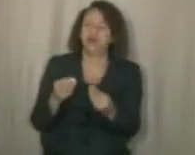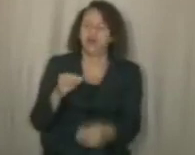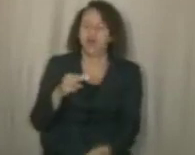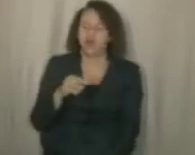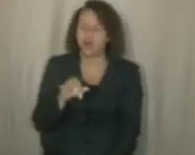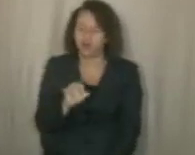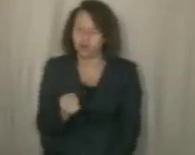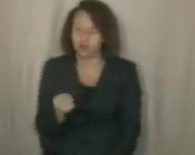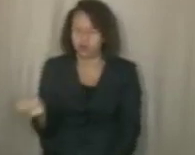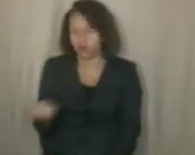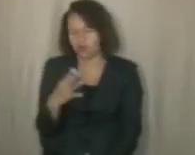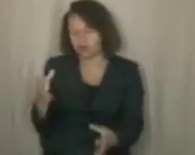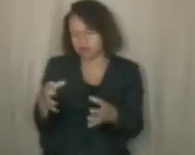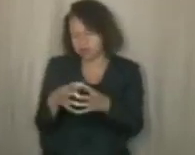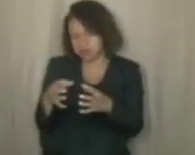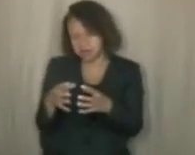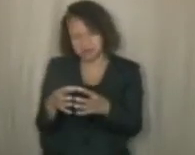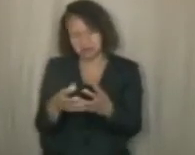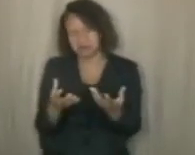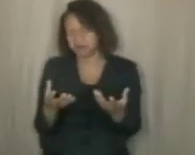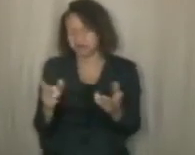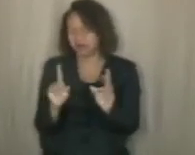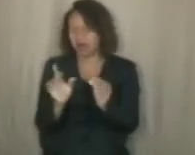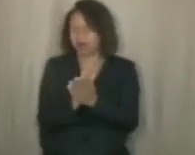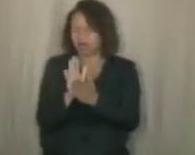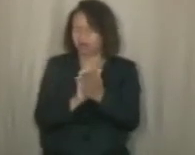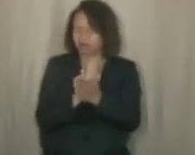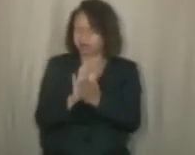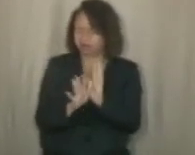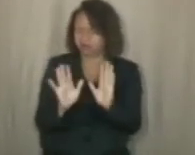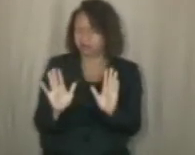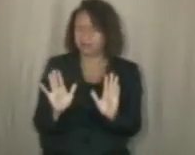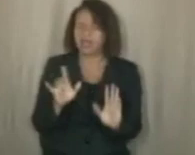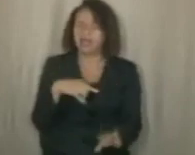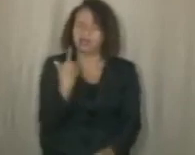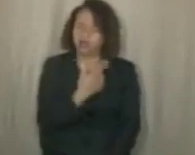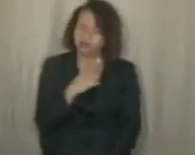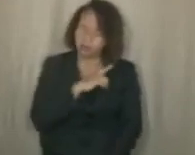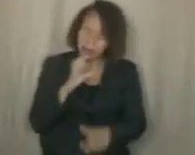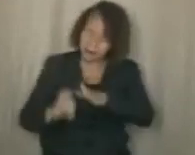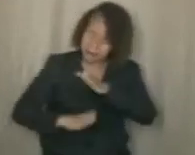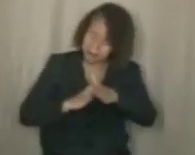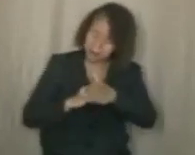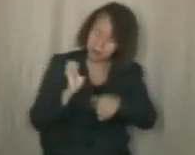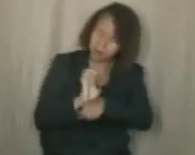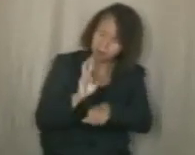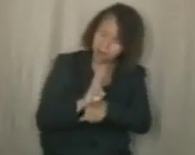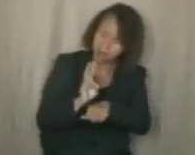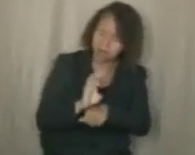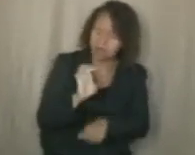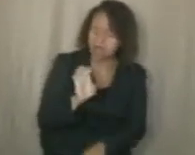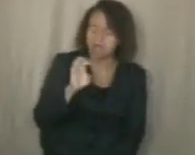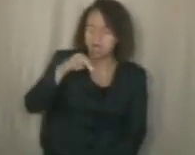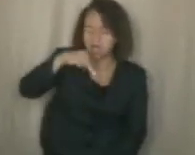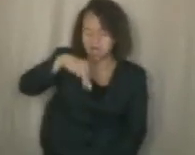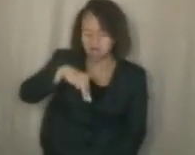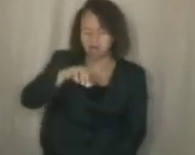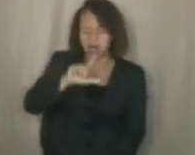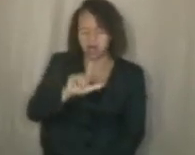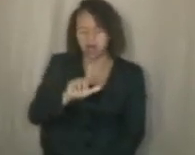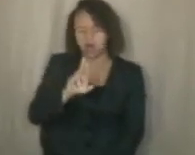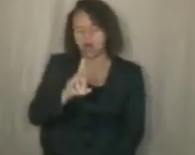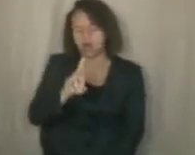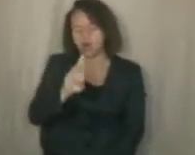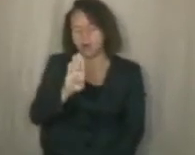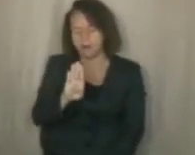de uma nova equipe de uma nova autarquia não nós temos uma empresa de manutenção em Lub que faz